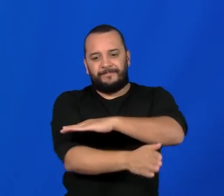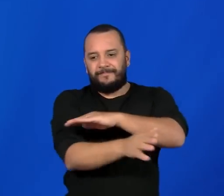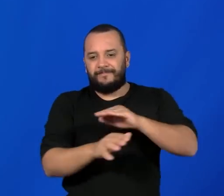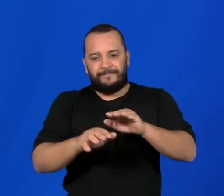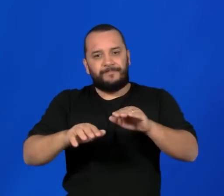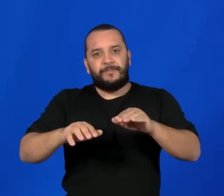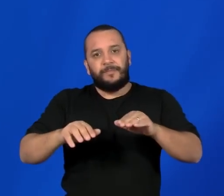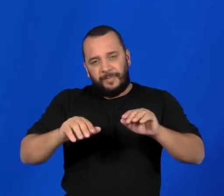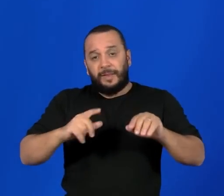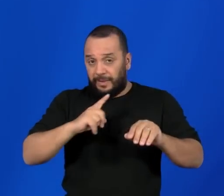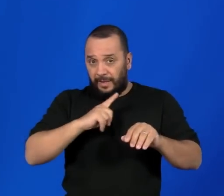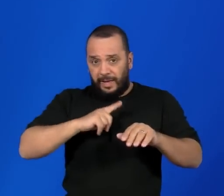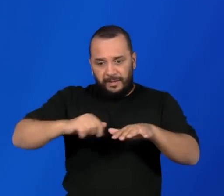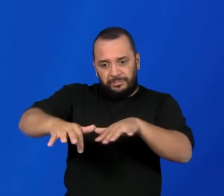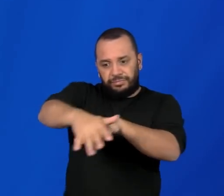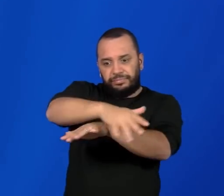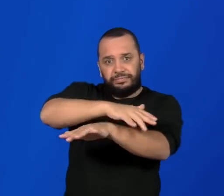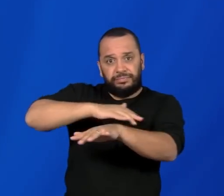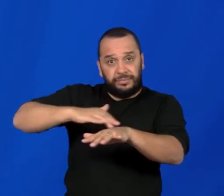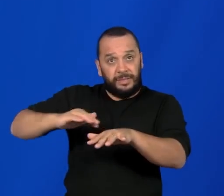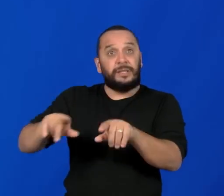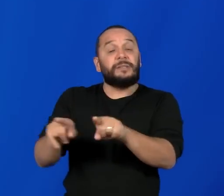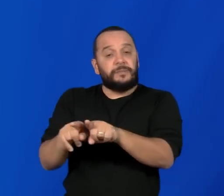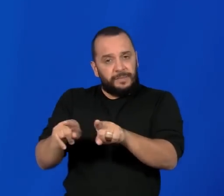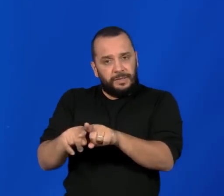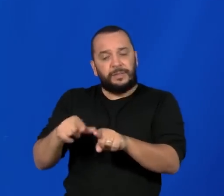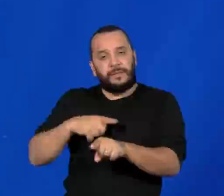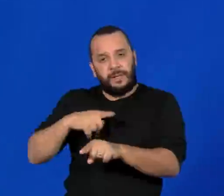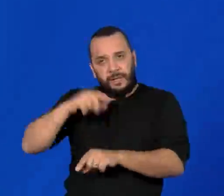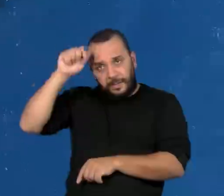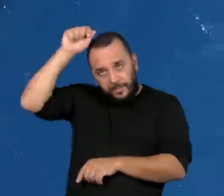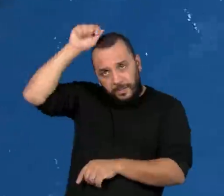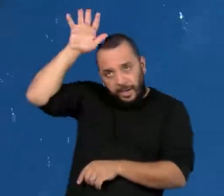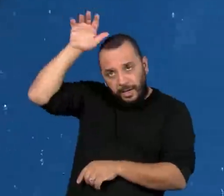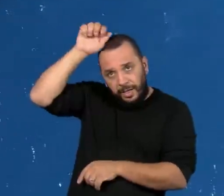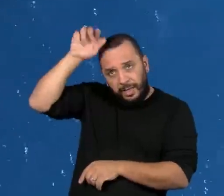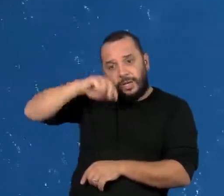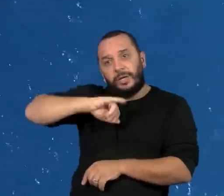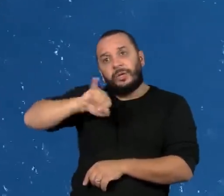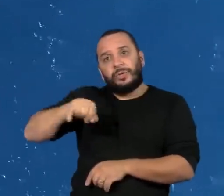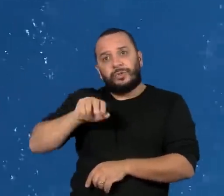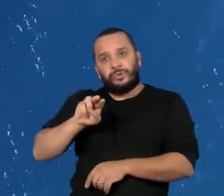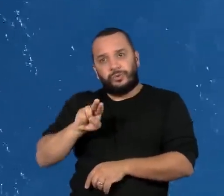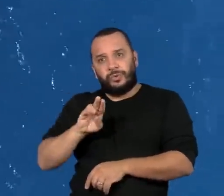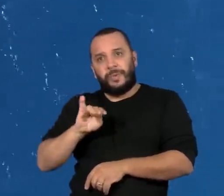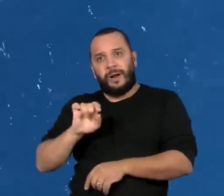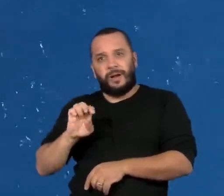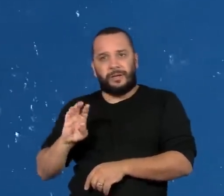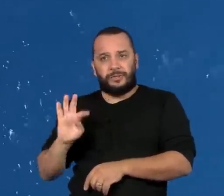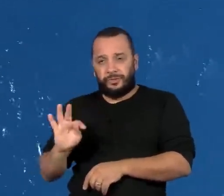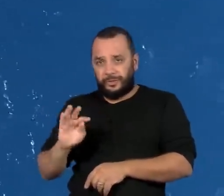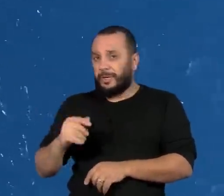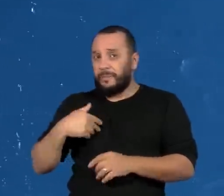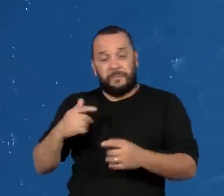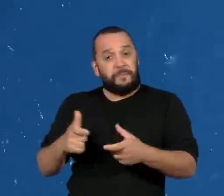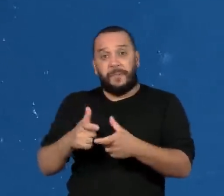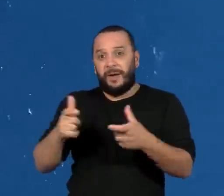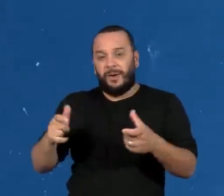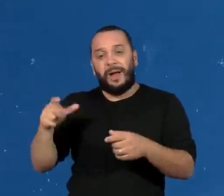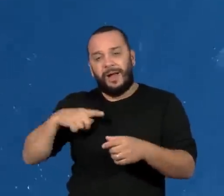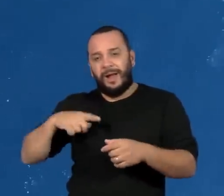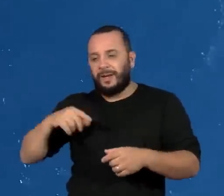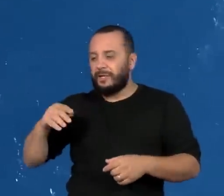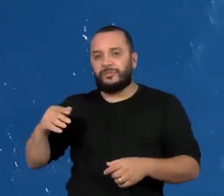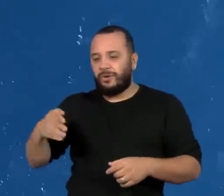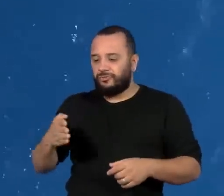O parque abriga o principal berçário das baleias jubarte do Atlântico Sul, que fazem dessa região refúgio de amamentação